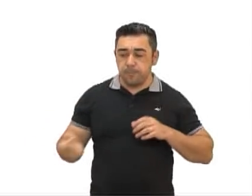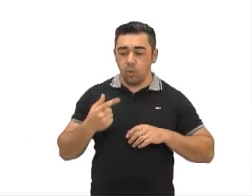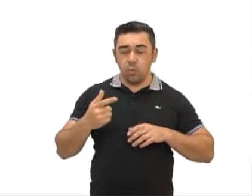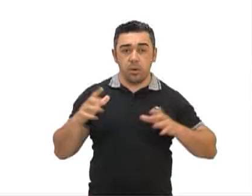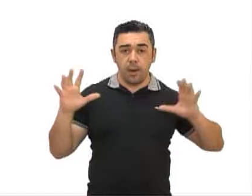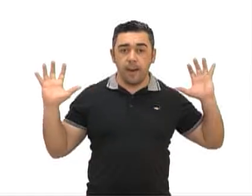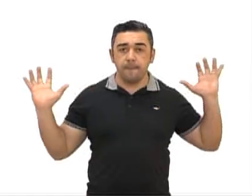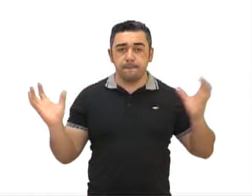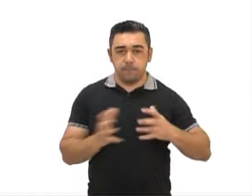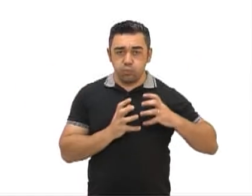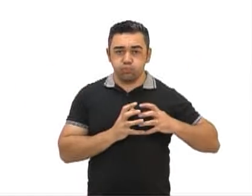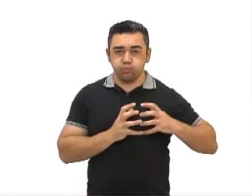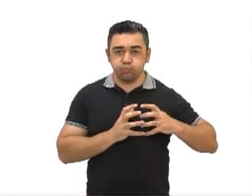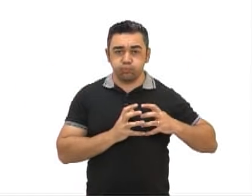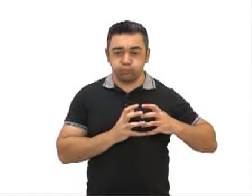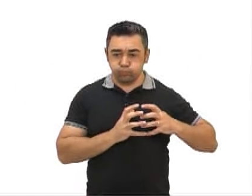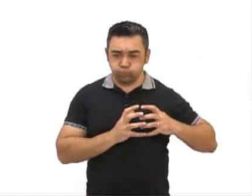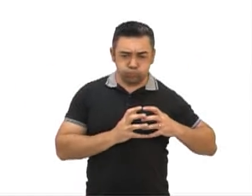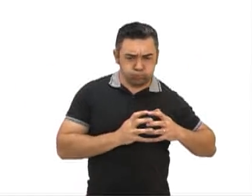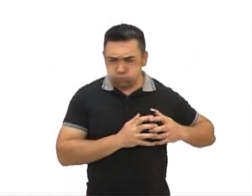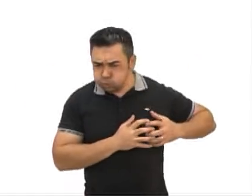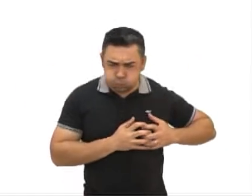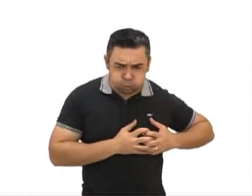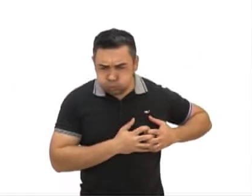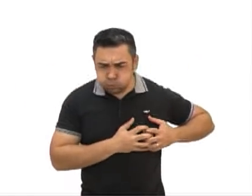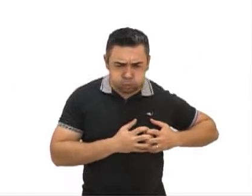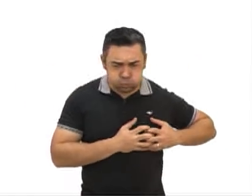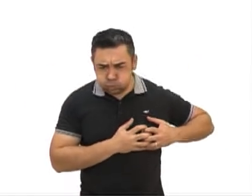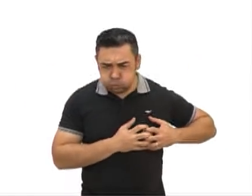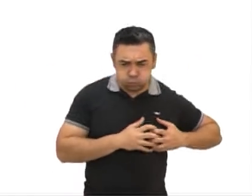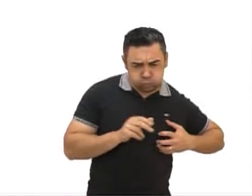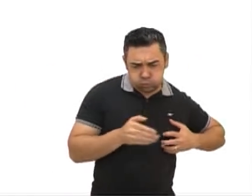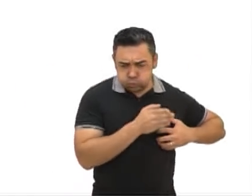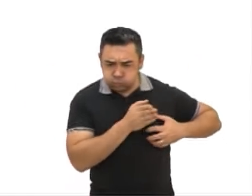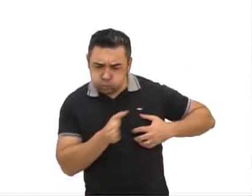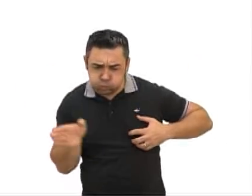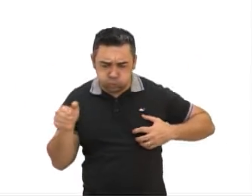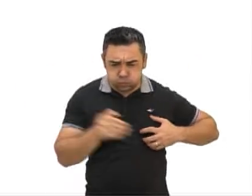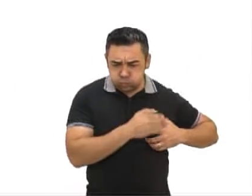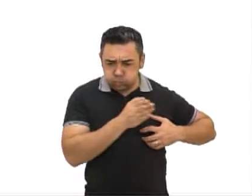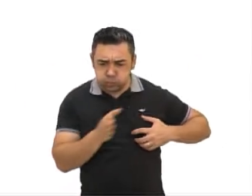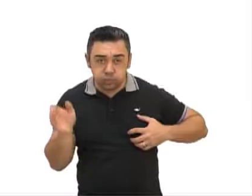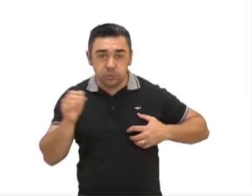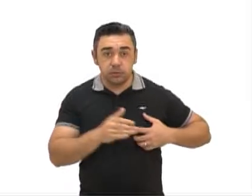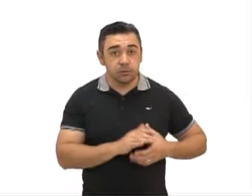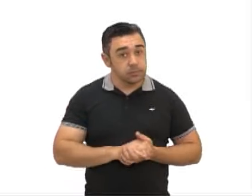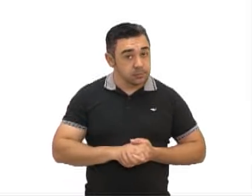e seguido com ela até a linha de fundo contrária, desviando dos adversários.